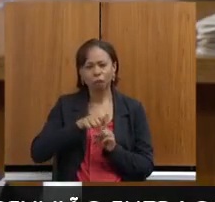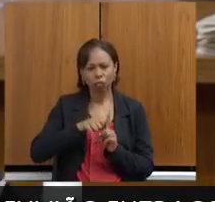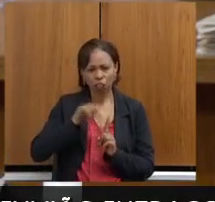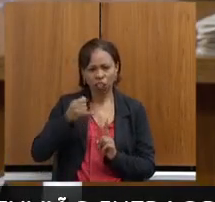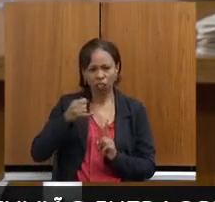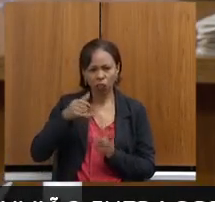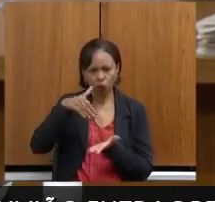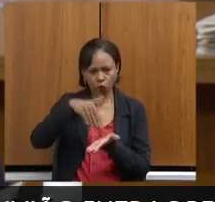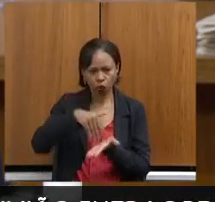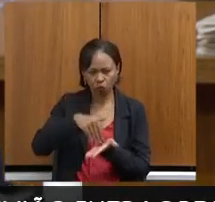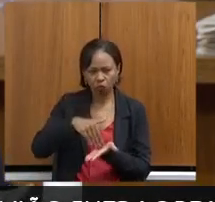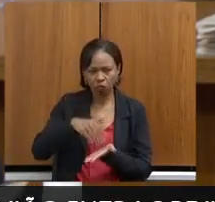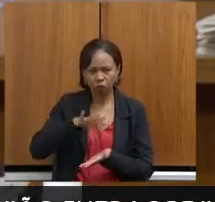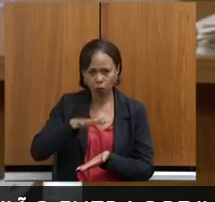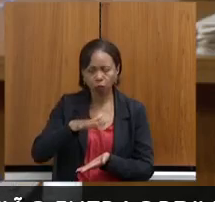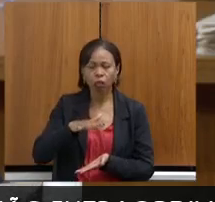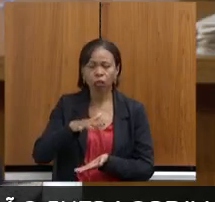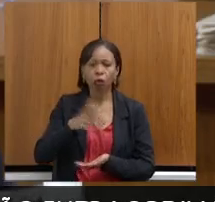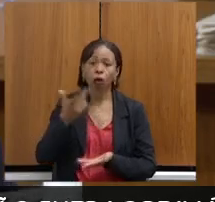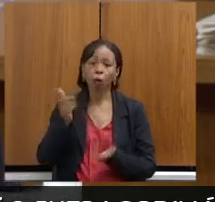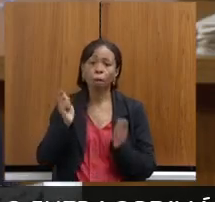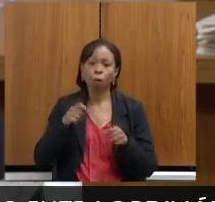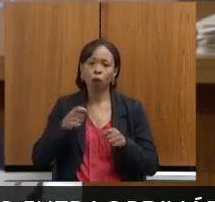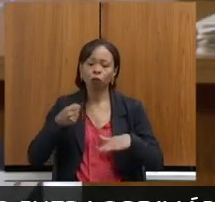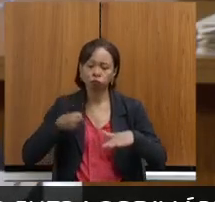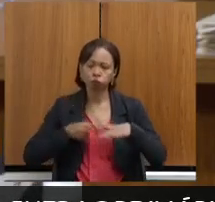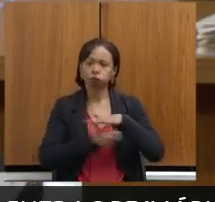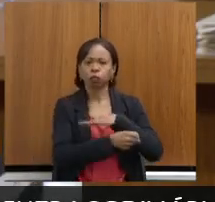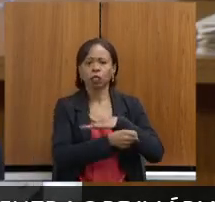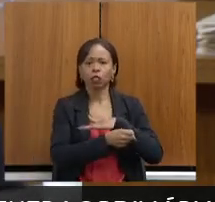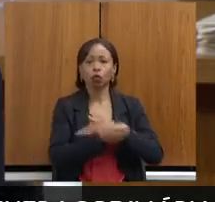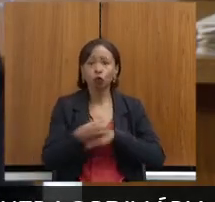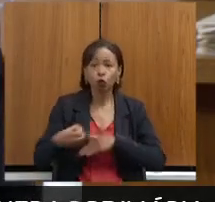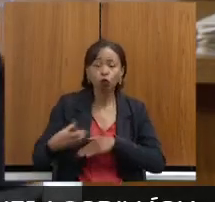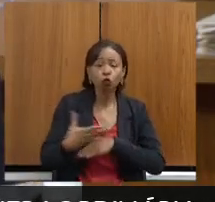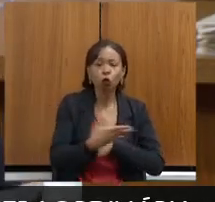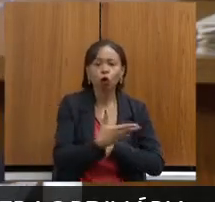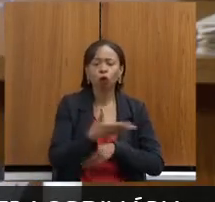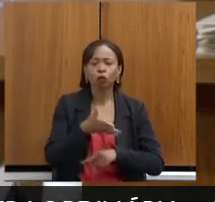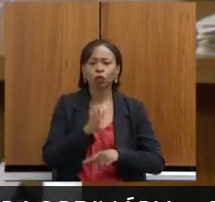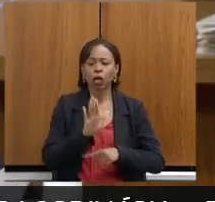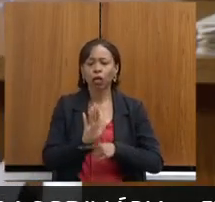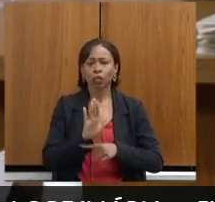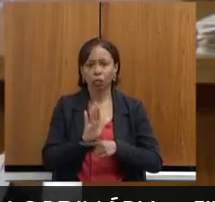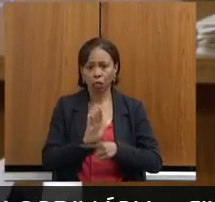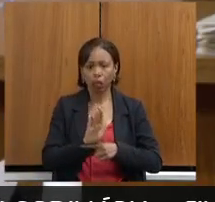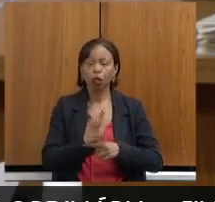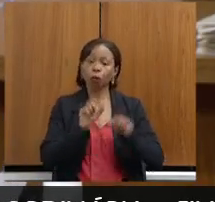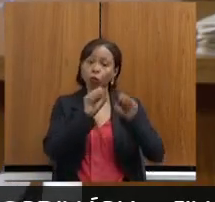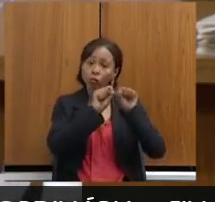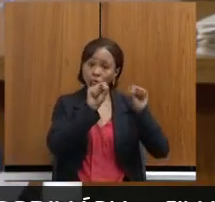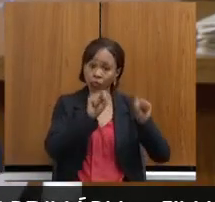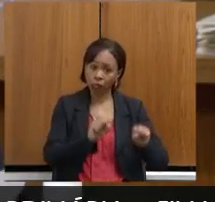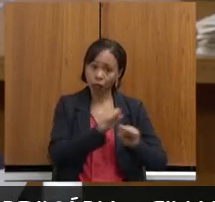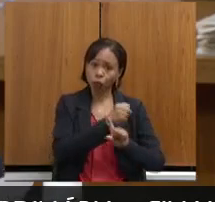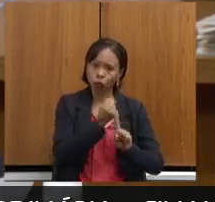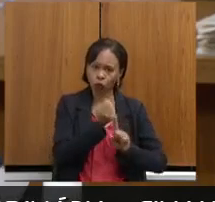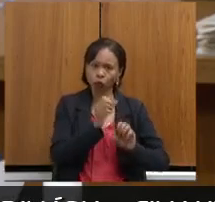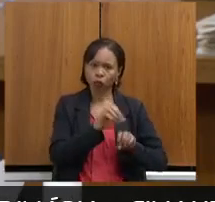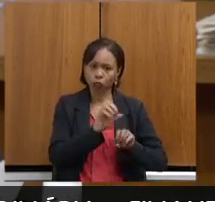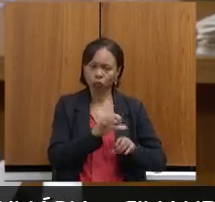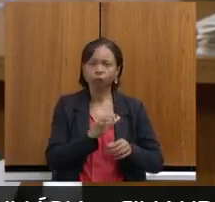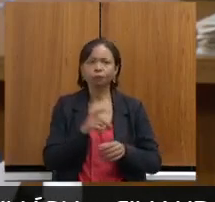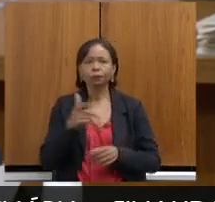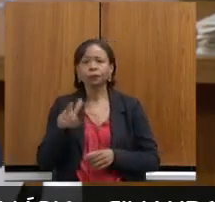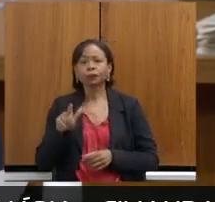nós já postamos nomear esses novos auxiliares para o sistema socioeducativo com relação aos investimentos como